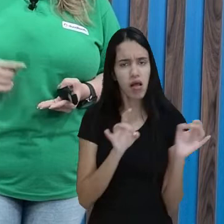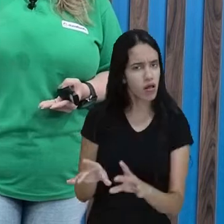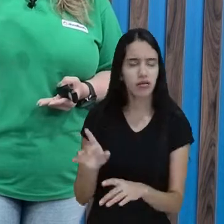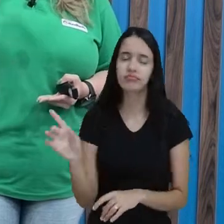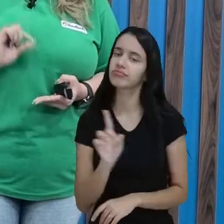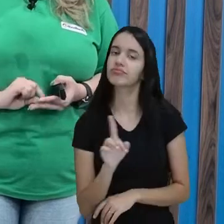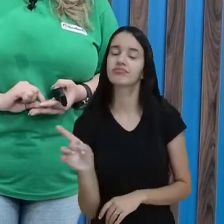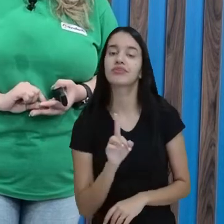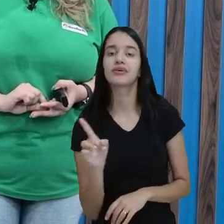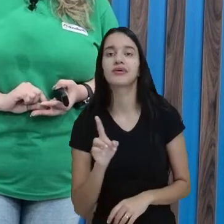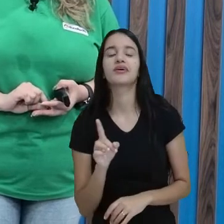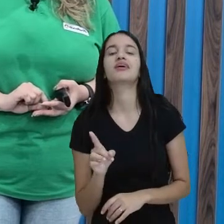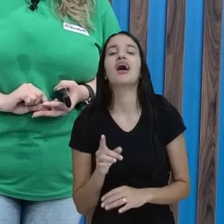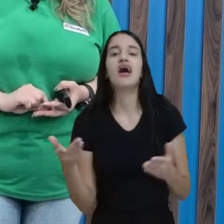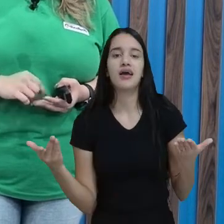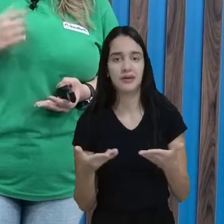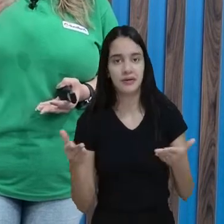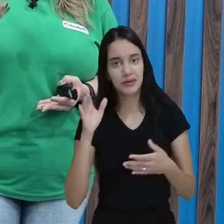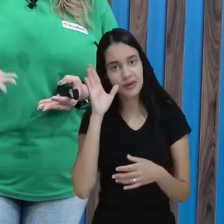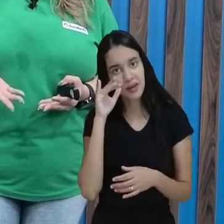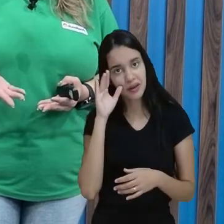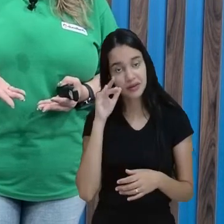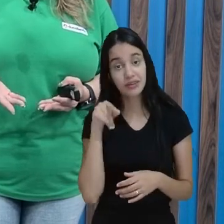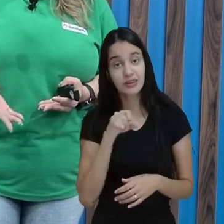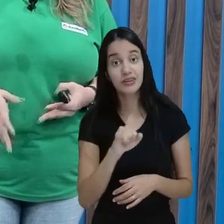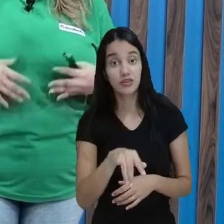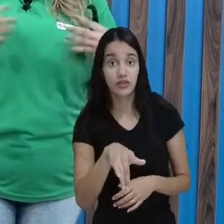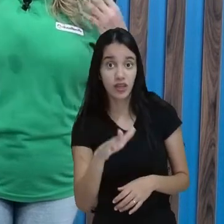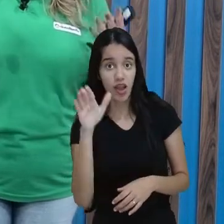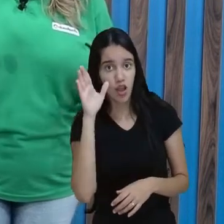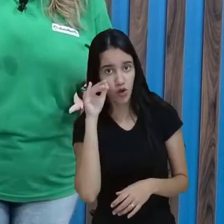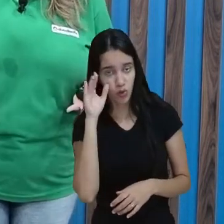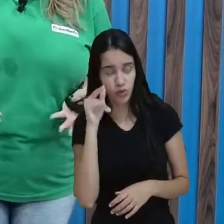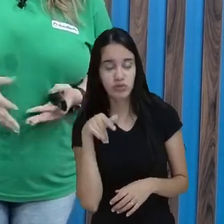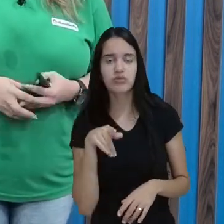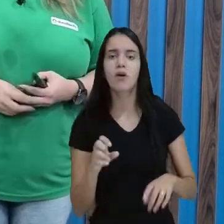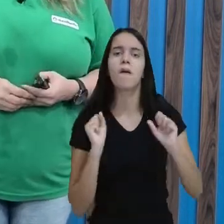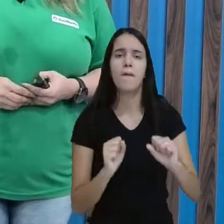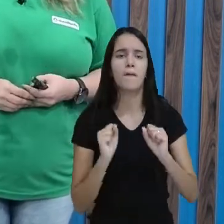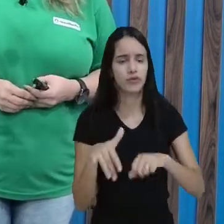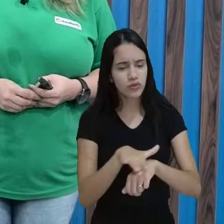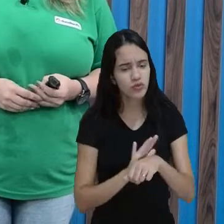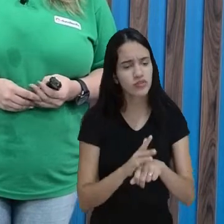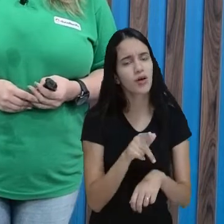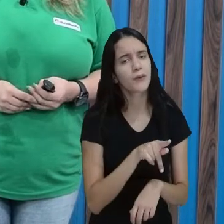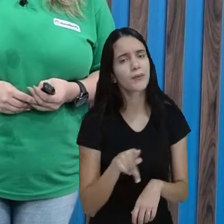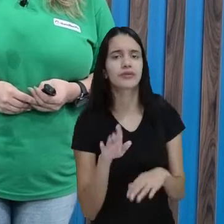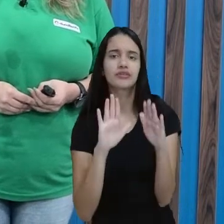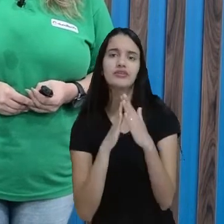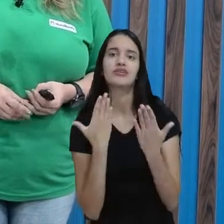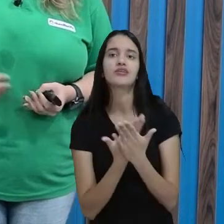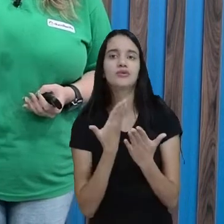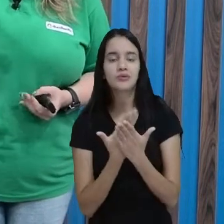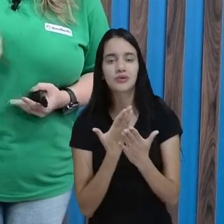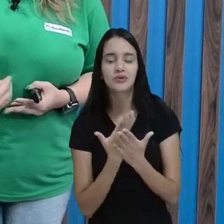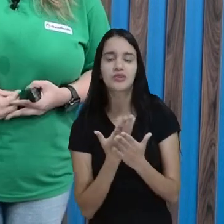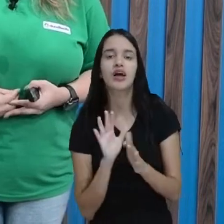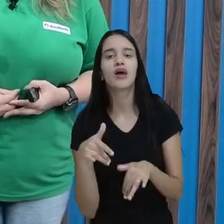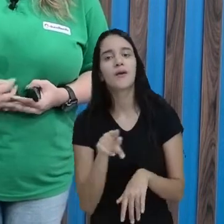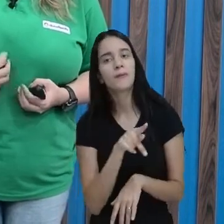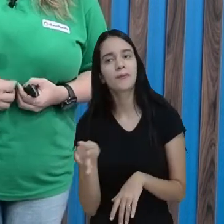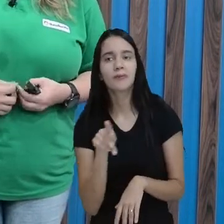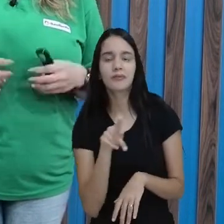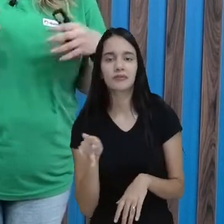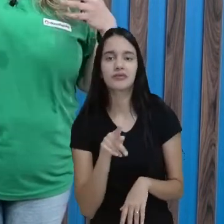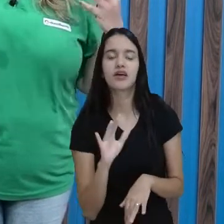certo? Por falar em curiosidade, se você ficou curioso, aí você pode também conversar com seu professor da sua escola de origem. O professor está